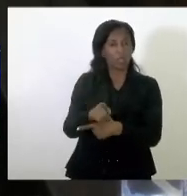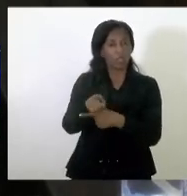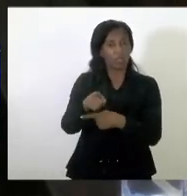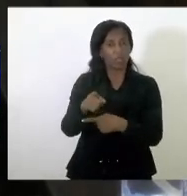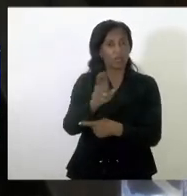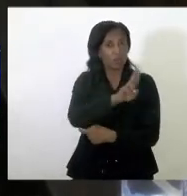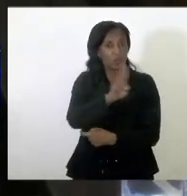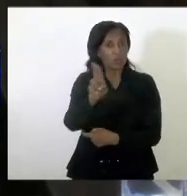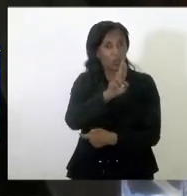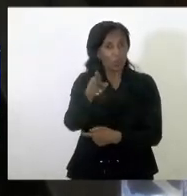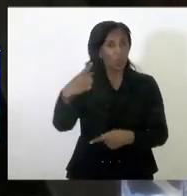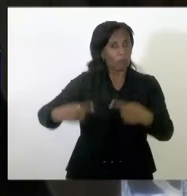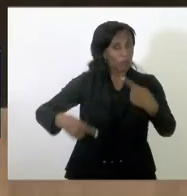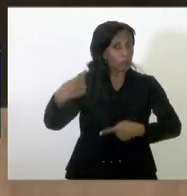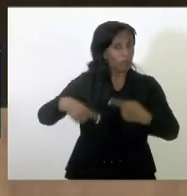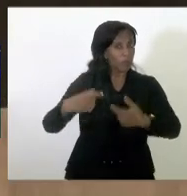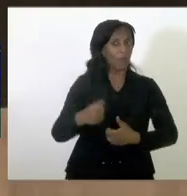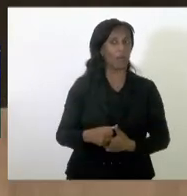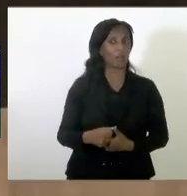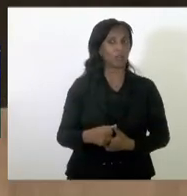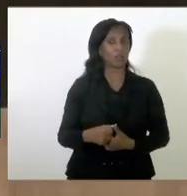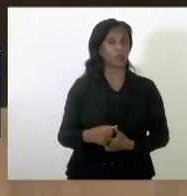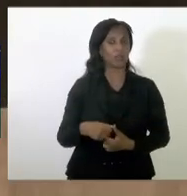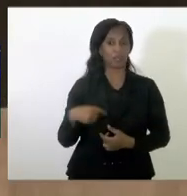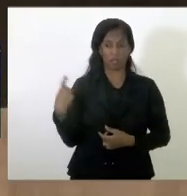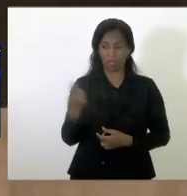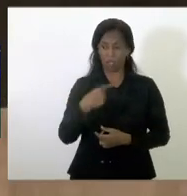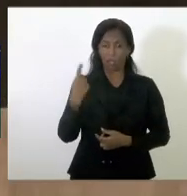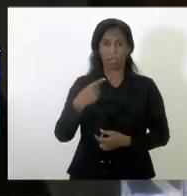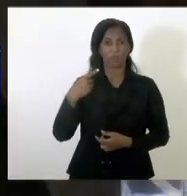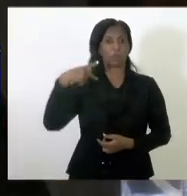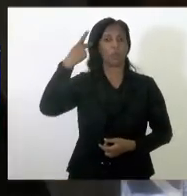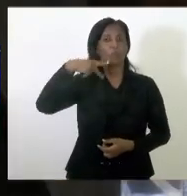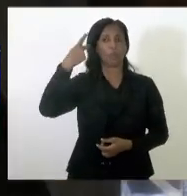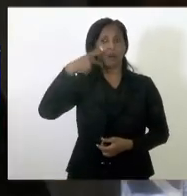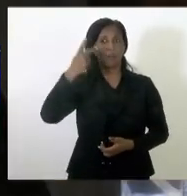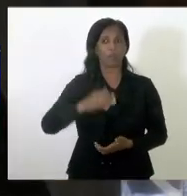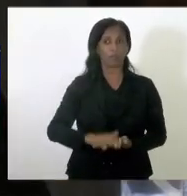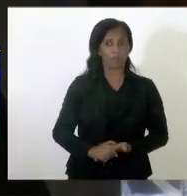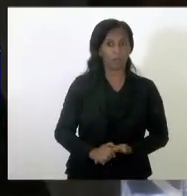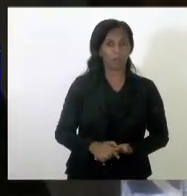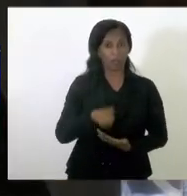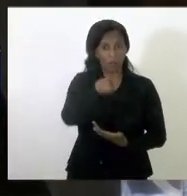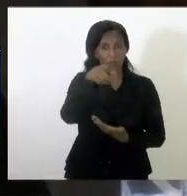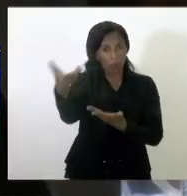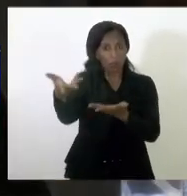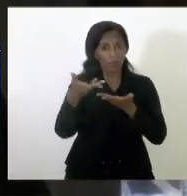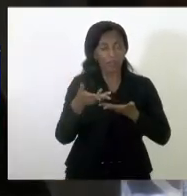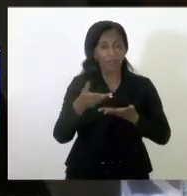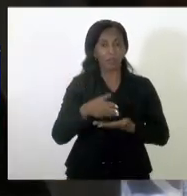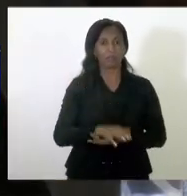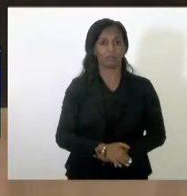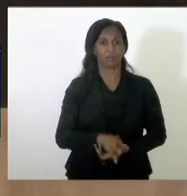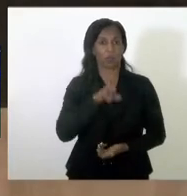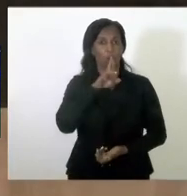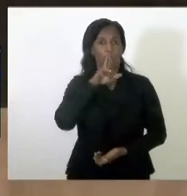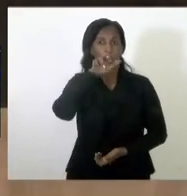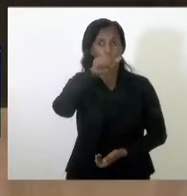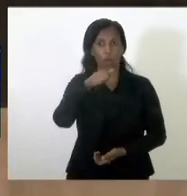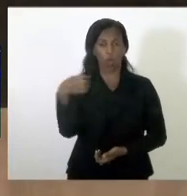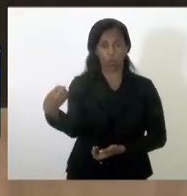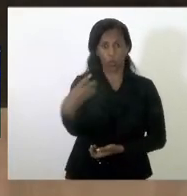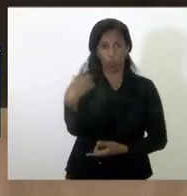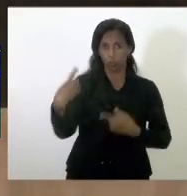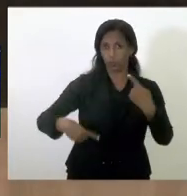tempo. Da nossa frente parlamentar, ministra em defesa do serviço público ao lado do Fosperde, a excelência foi convidada e vai fazer um bom debate, tenho